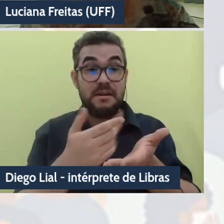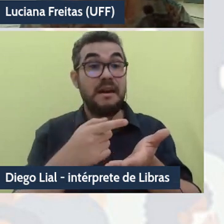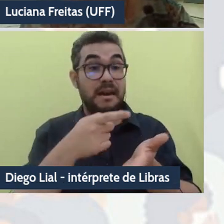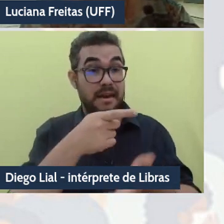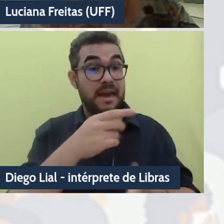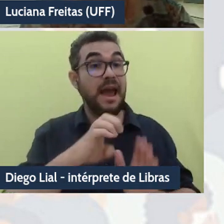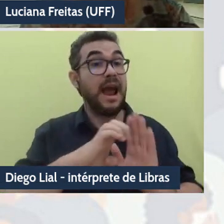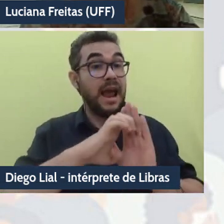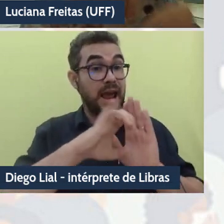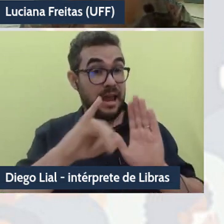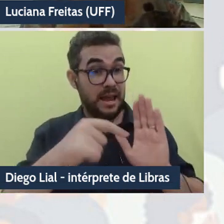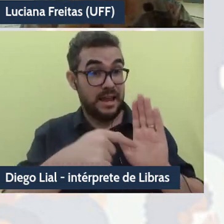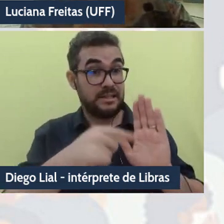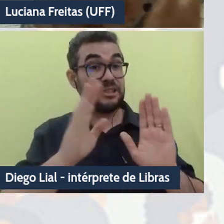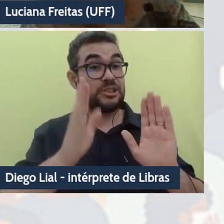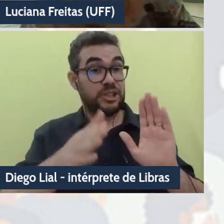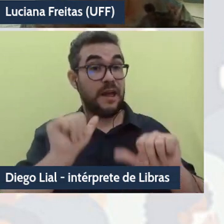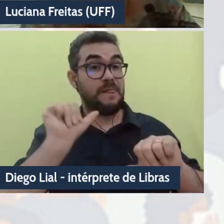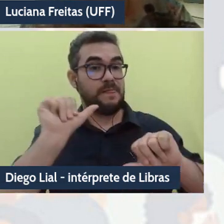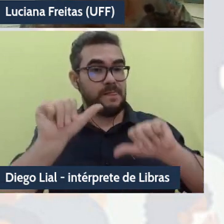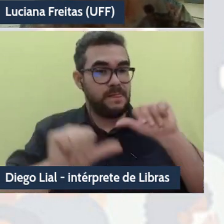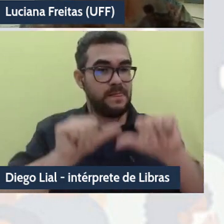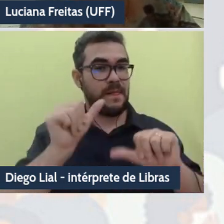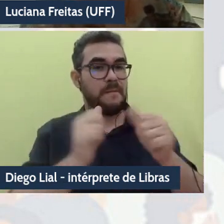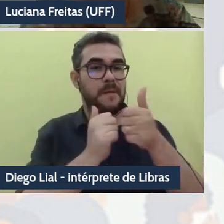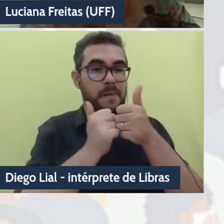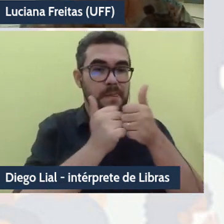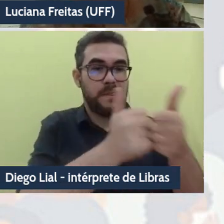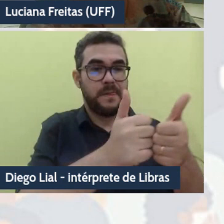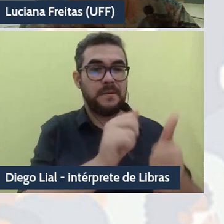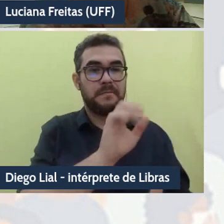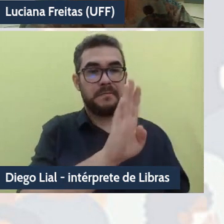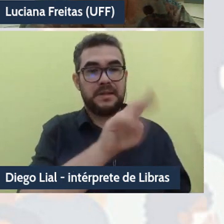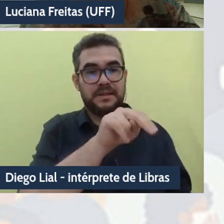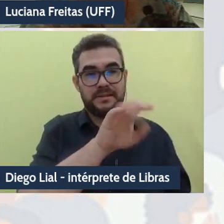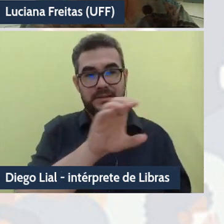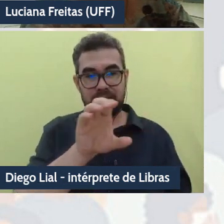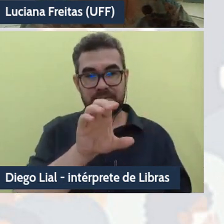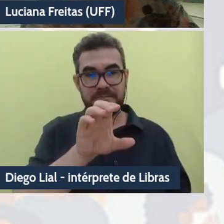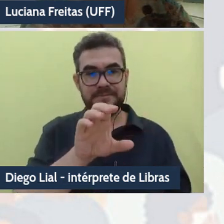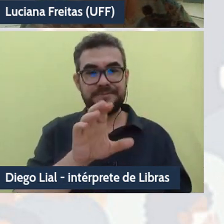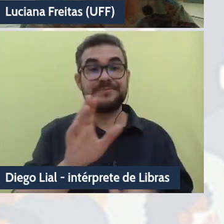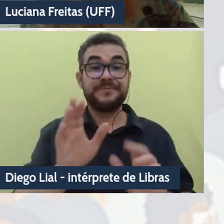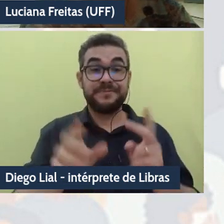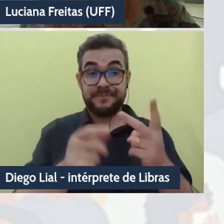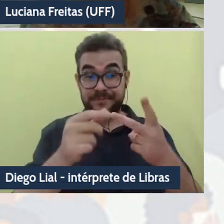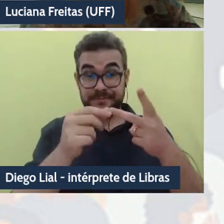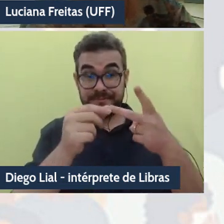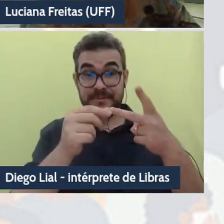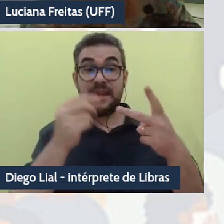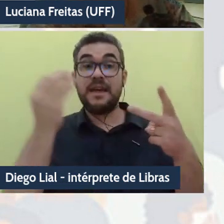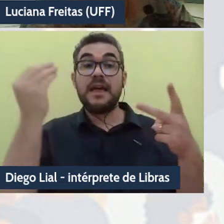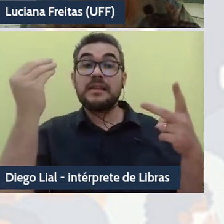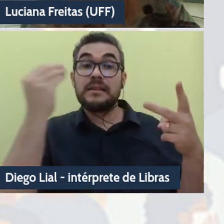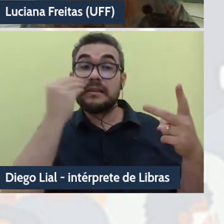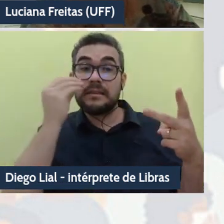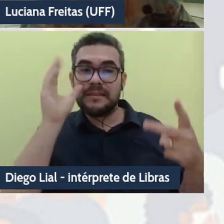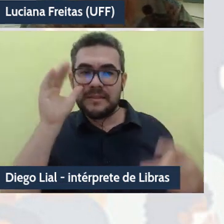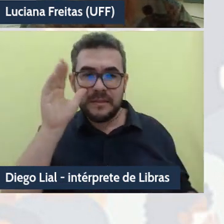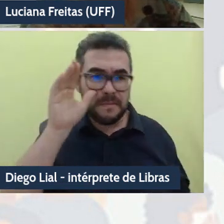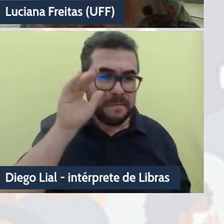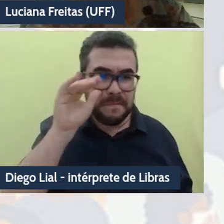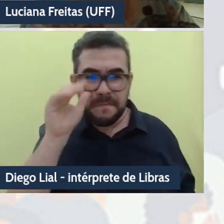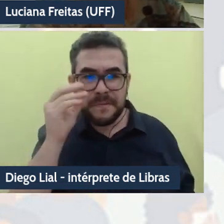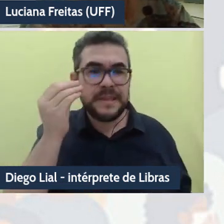disso daqui a pouco, né? A testagem, ela já existe no Brasil, mas em um plano menor. A testagem existe por